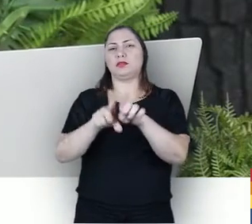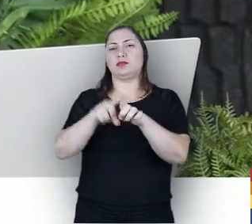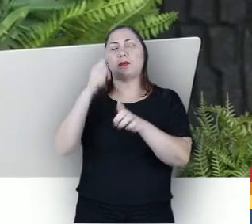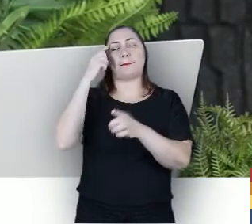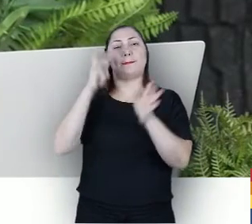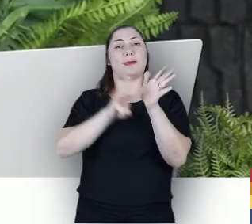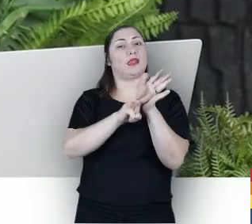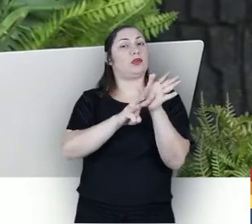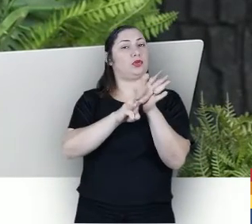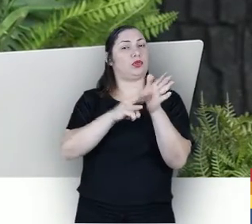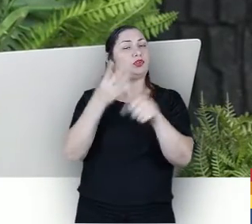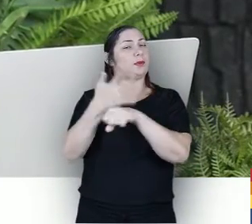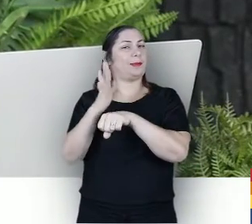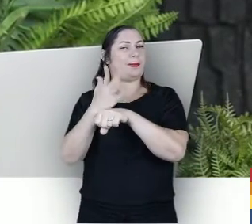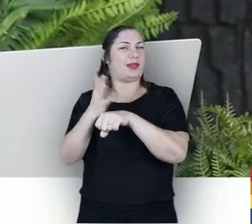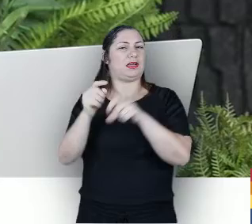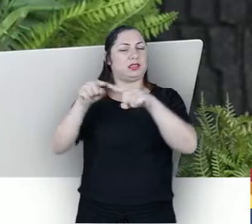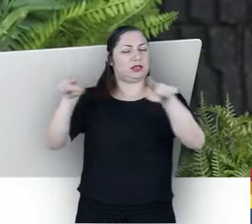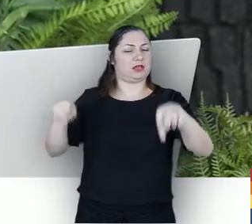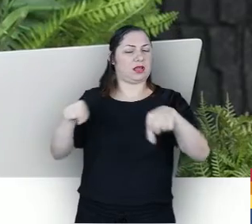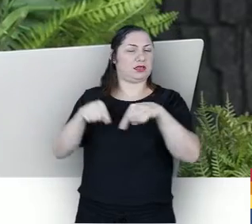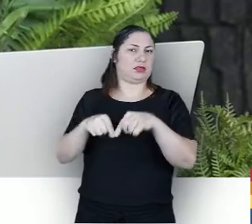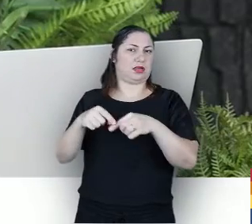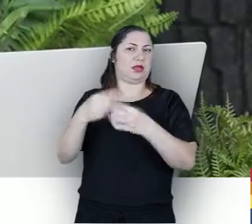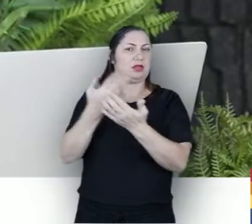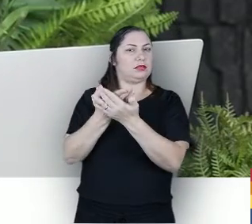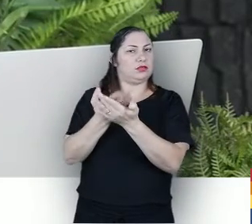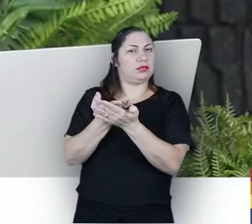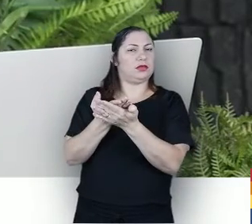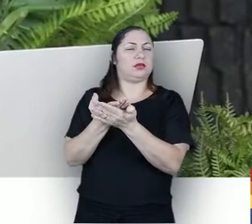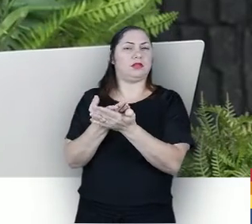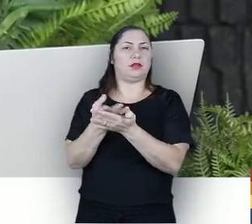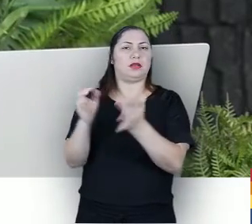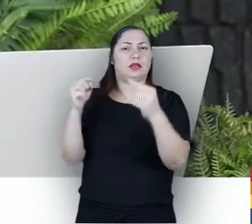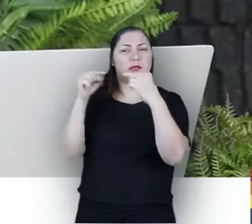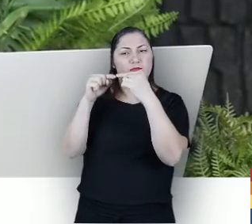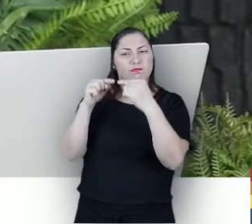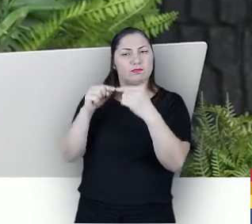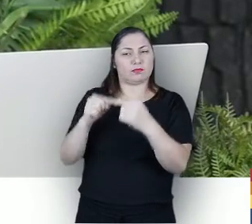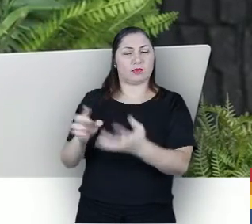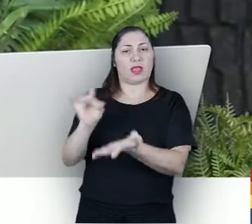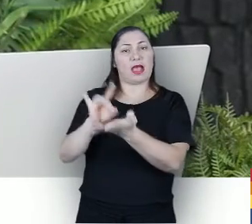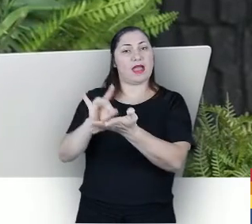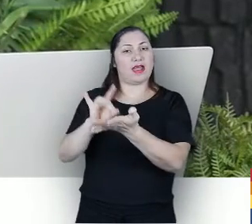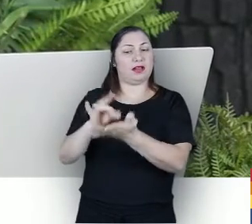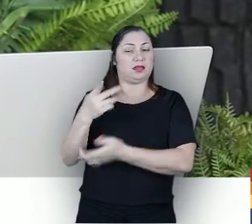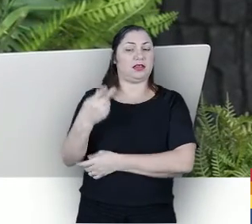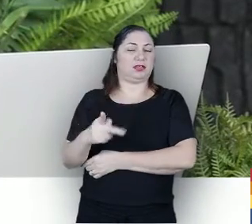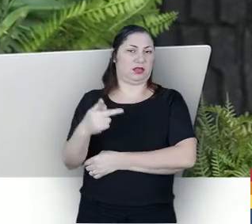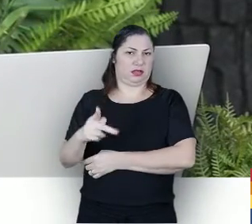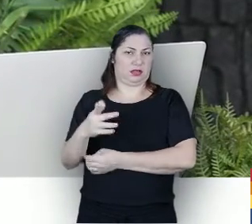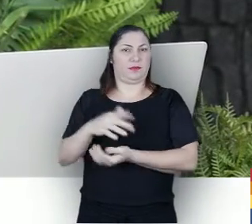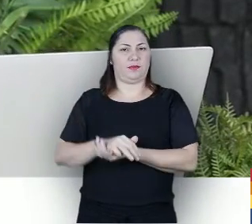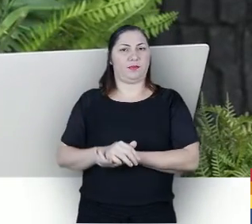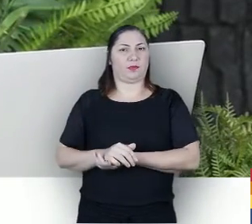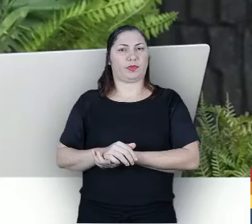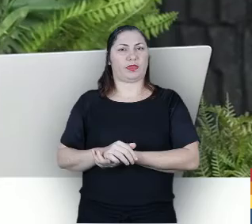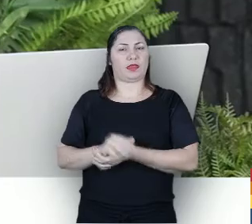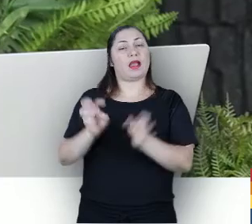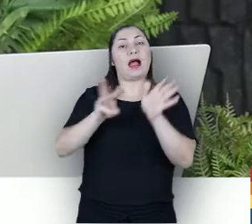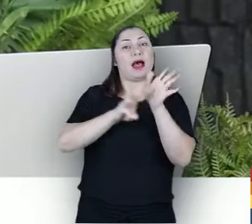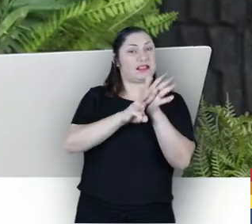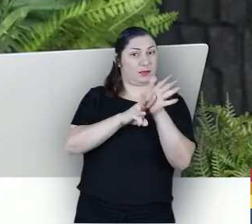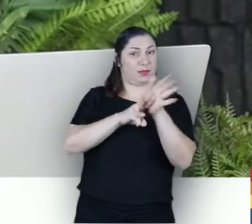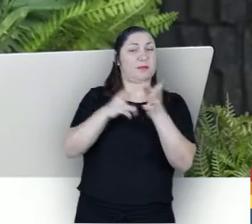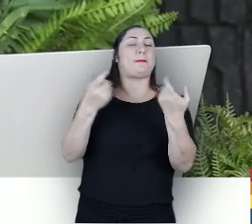médio. Então, assim, quando a gente fala desse estudante, a gente precisa também pensar em metodologias, em práticas em sala de